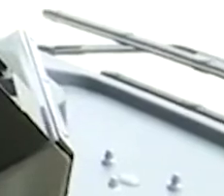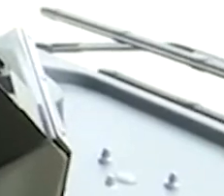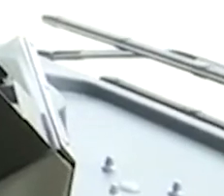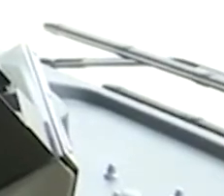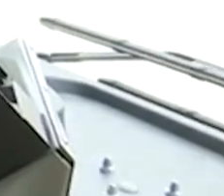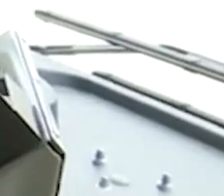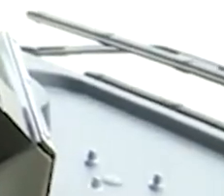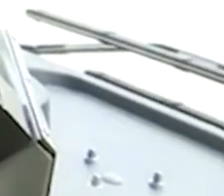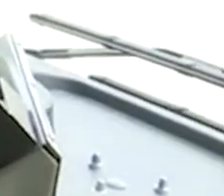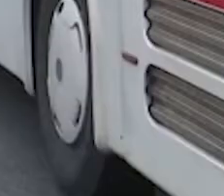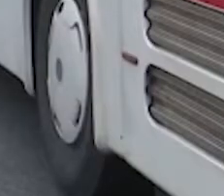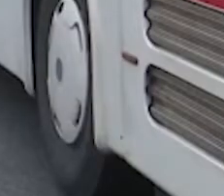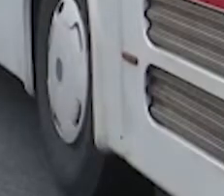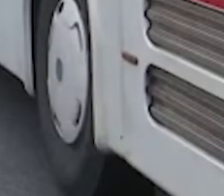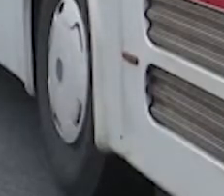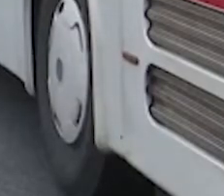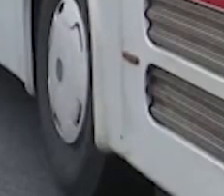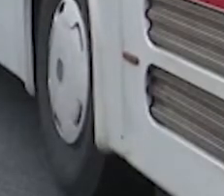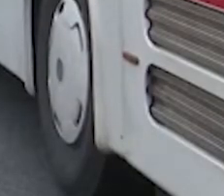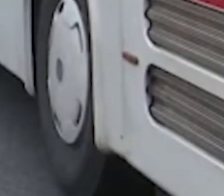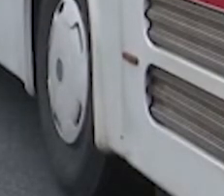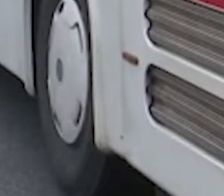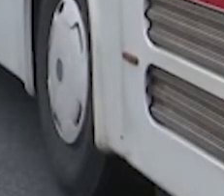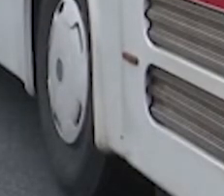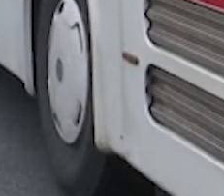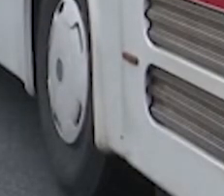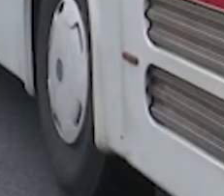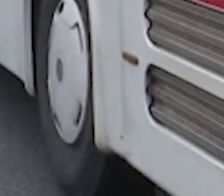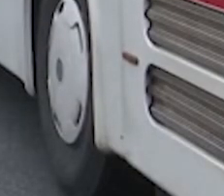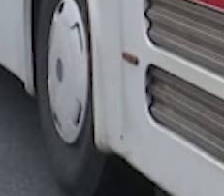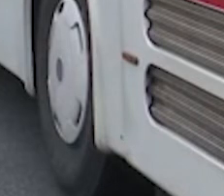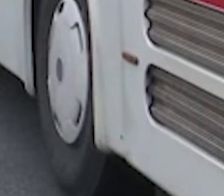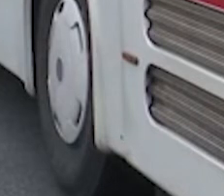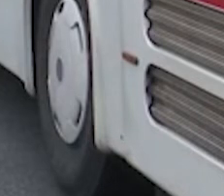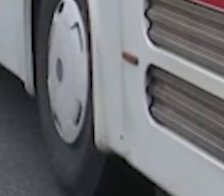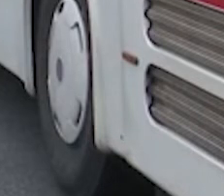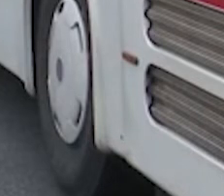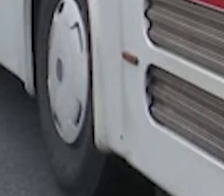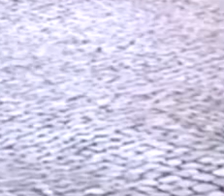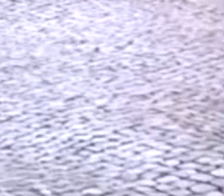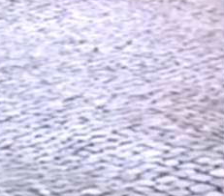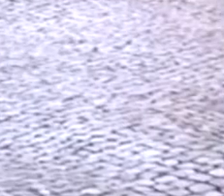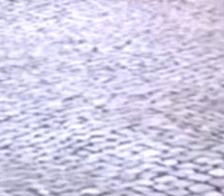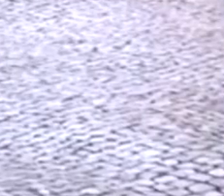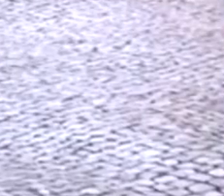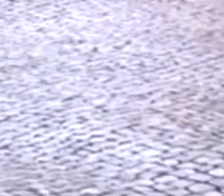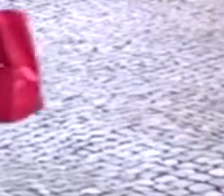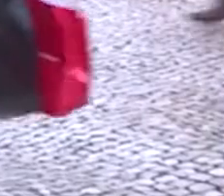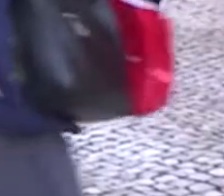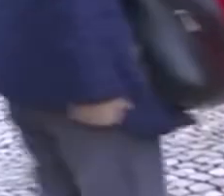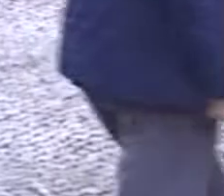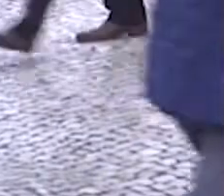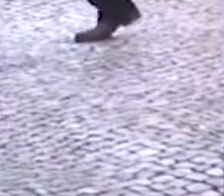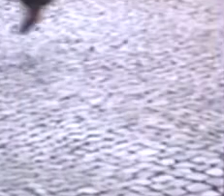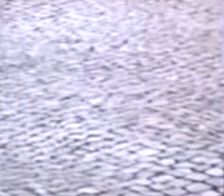Cariz Metropolitana. O concurso público internacional, no valor de 1,2 mil milhões de euros,